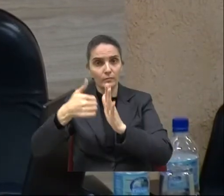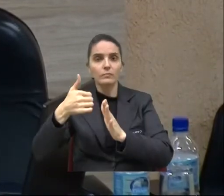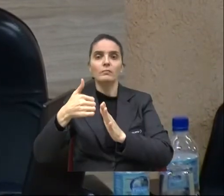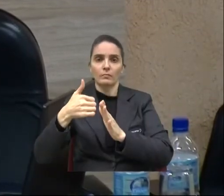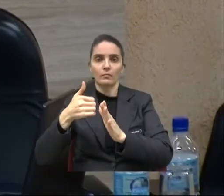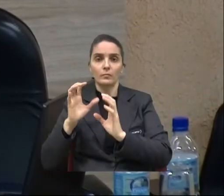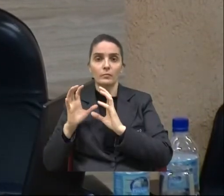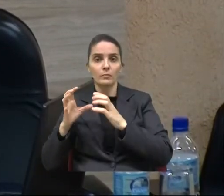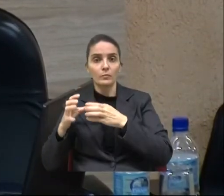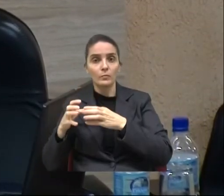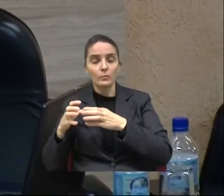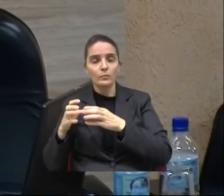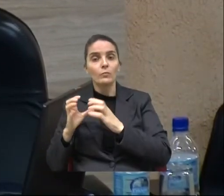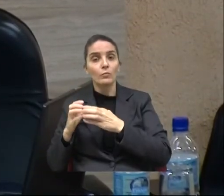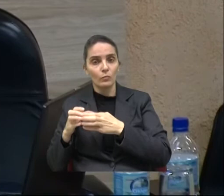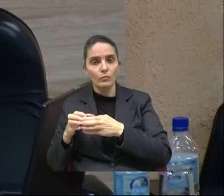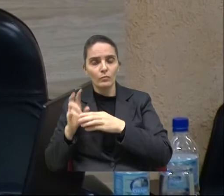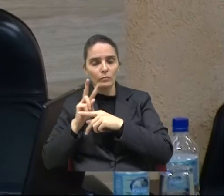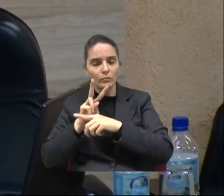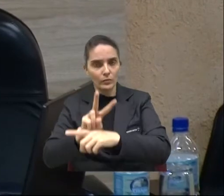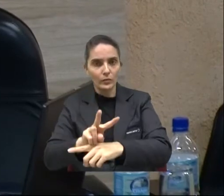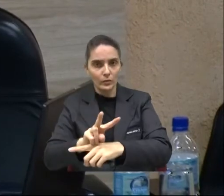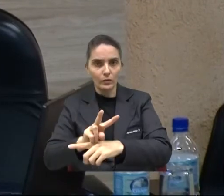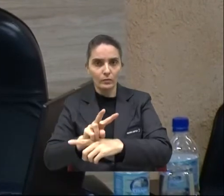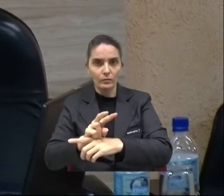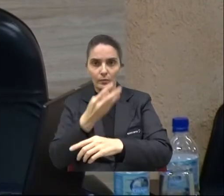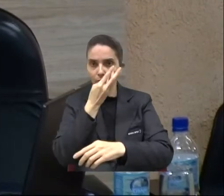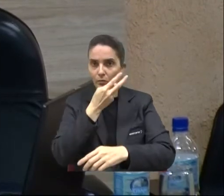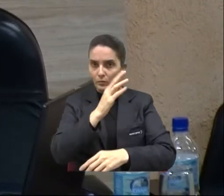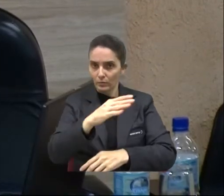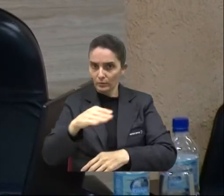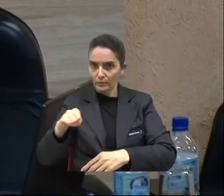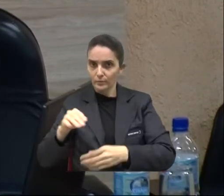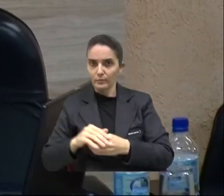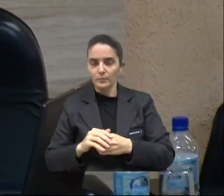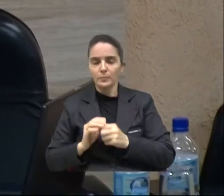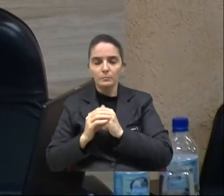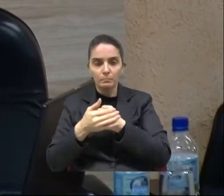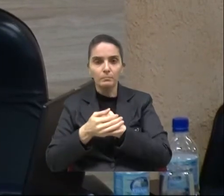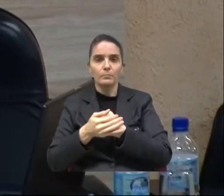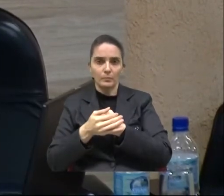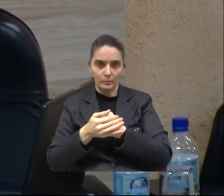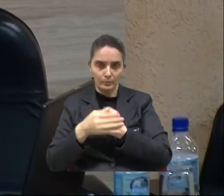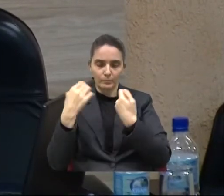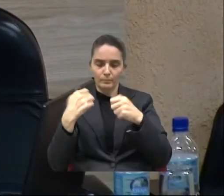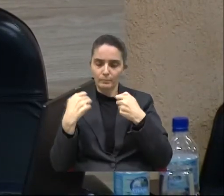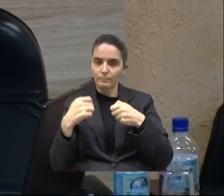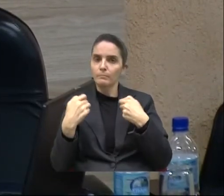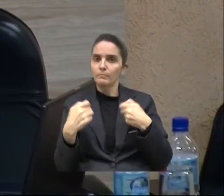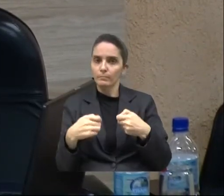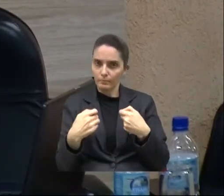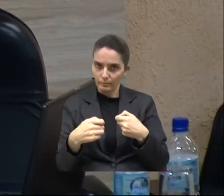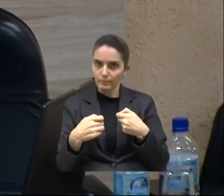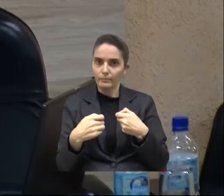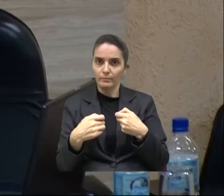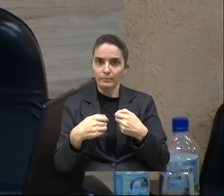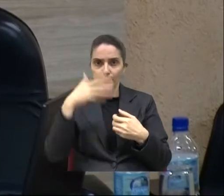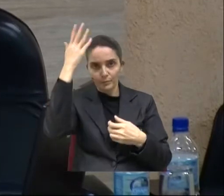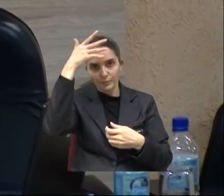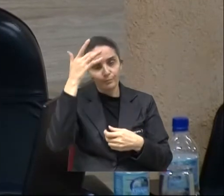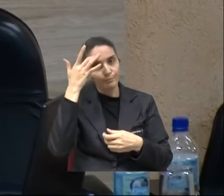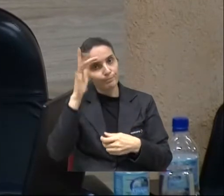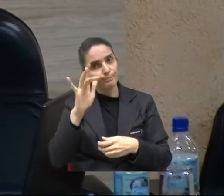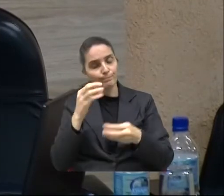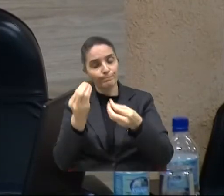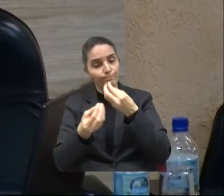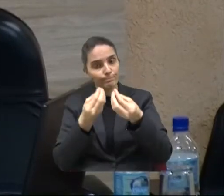da criança, façam uma proteção a essas crianças. Não sei a forma